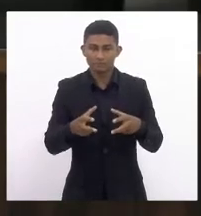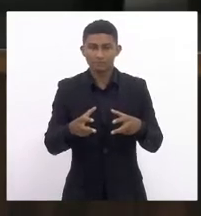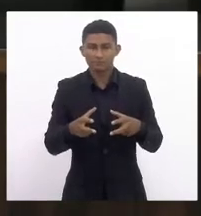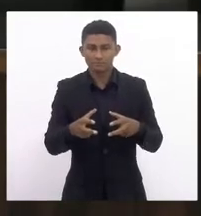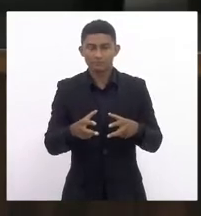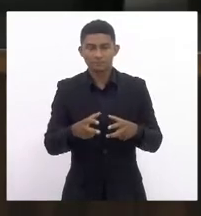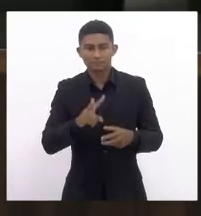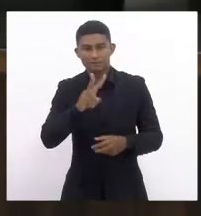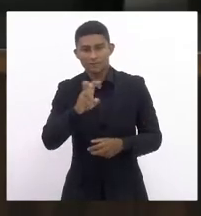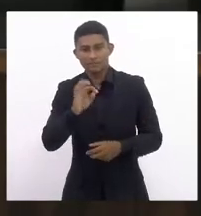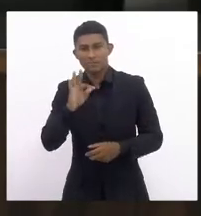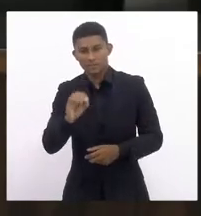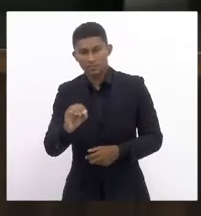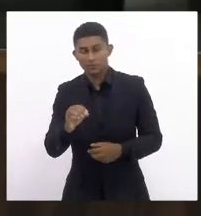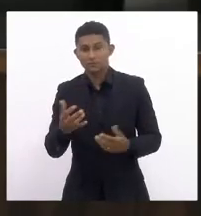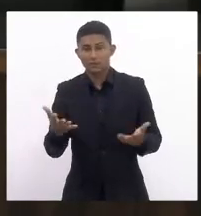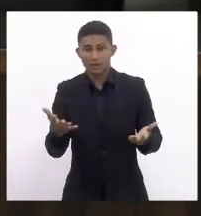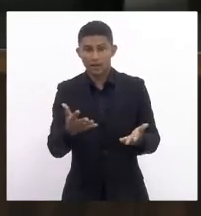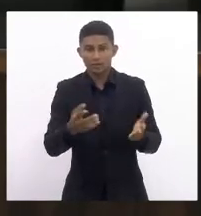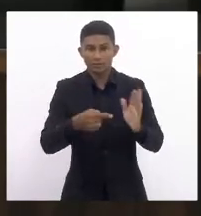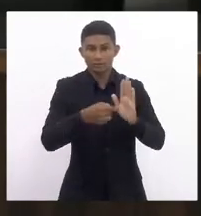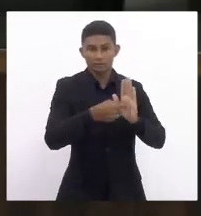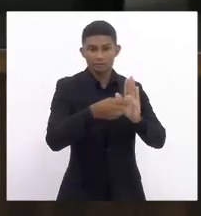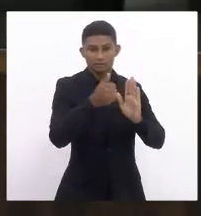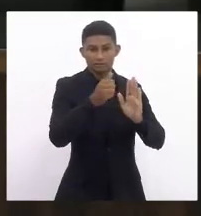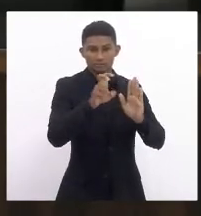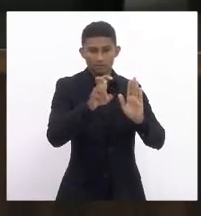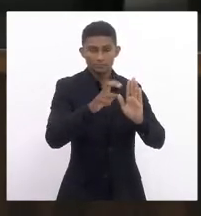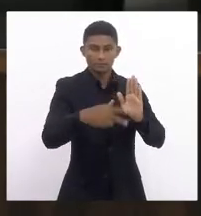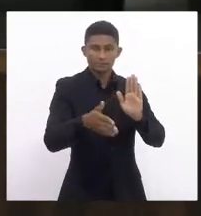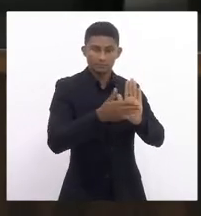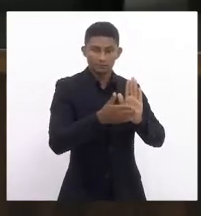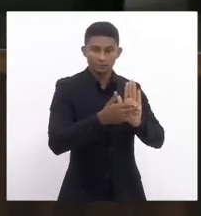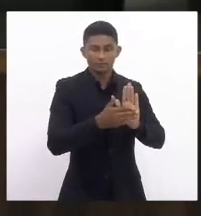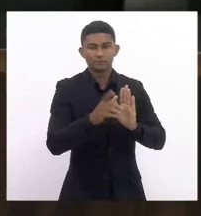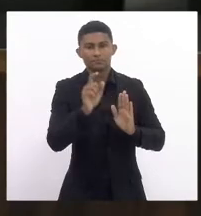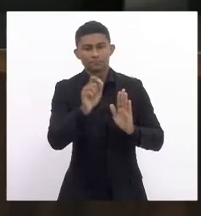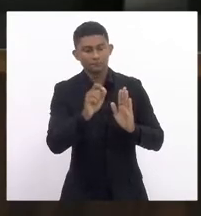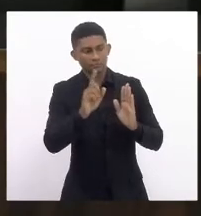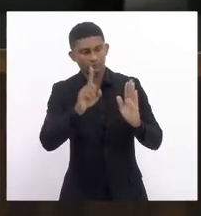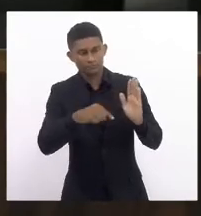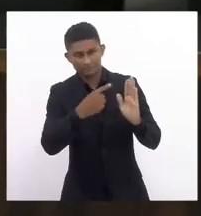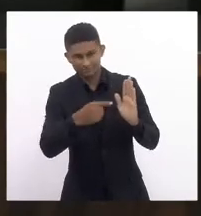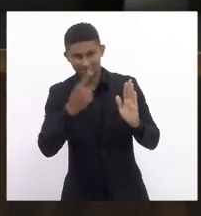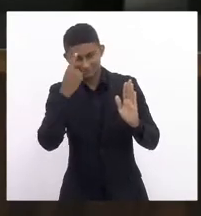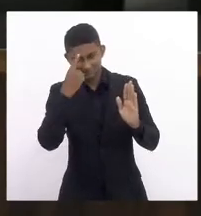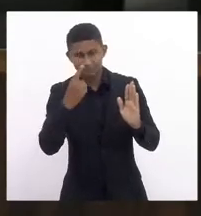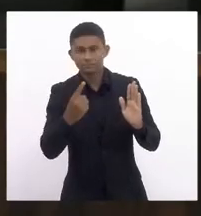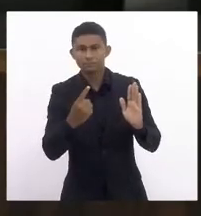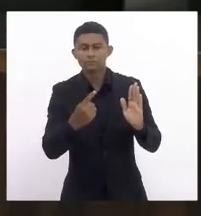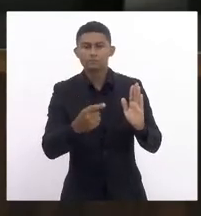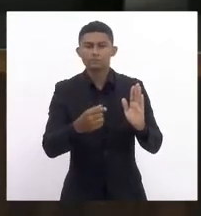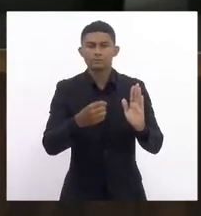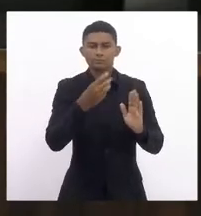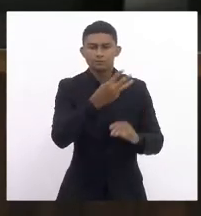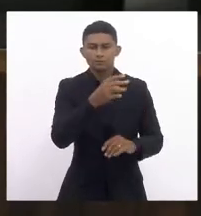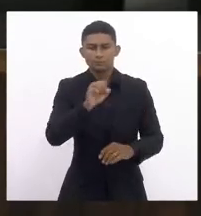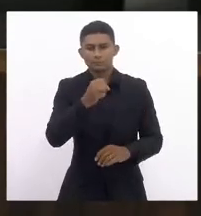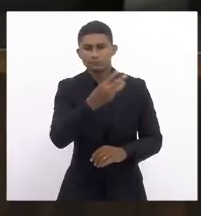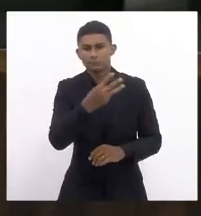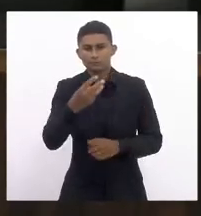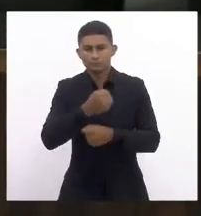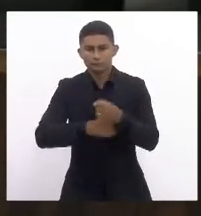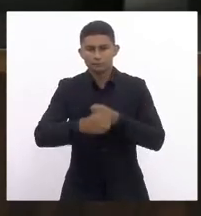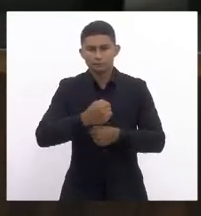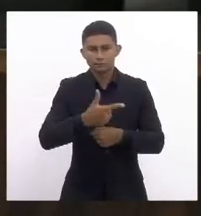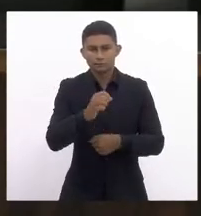condicionais e vetos. Agora é o 15º da pauta. Veto parcial aposto ao projeto de lei 3833-21, de autoria dos deputados